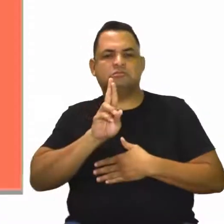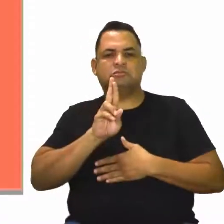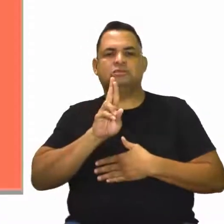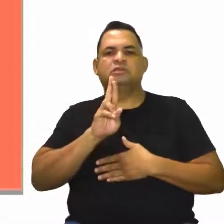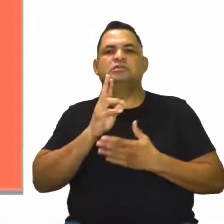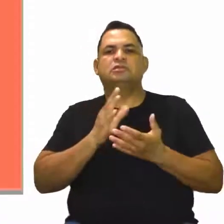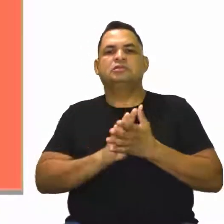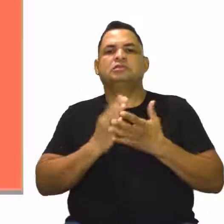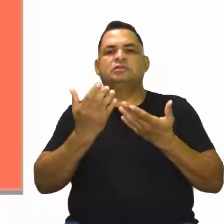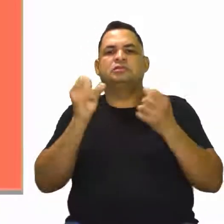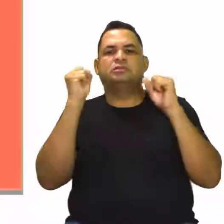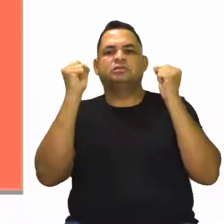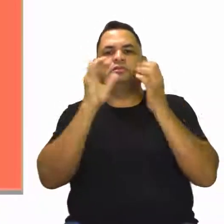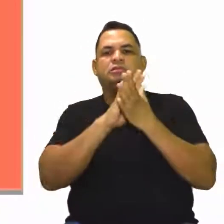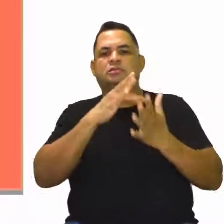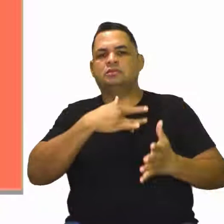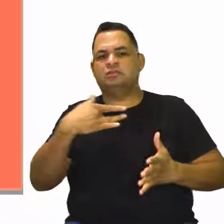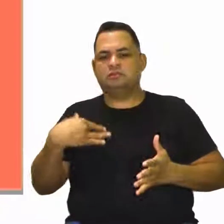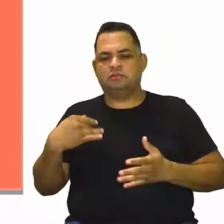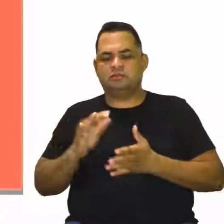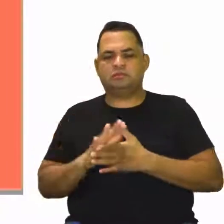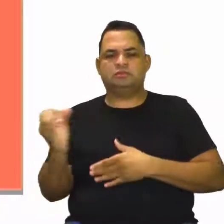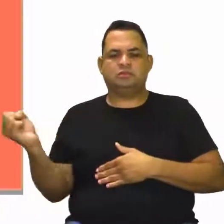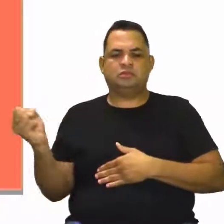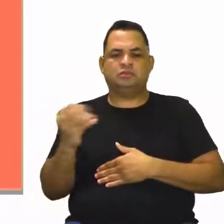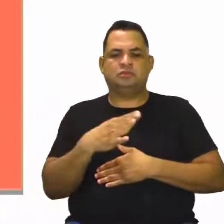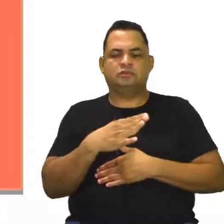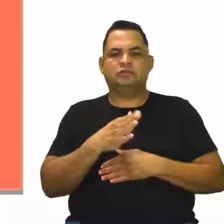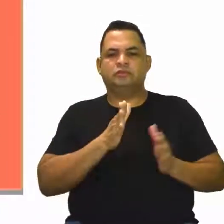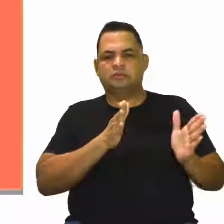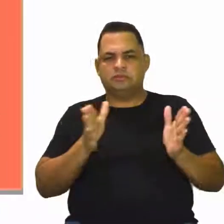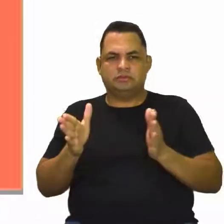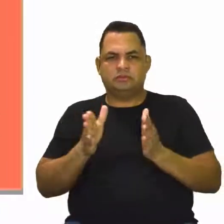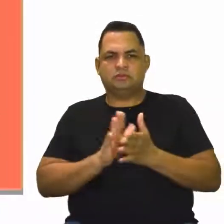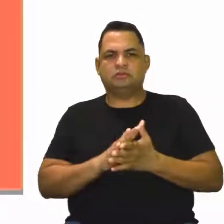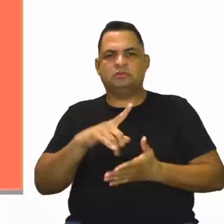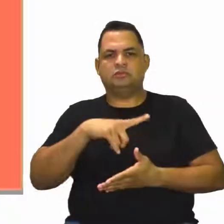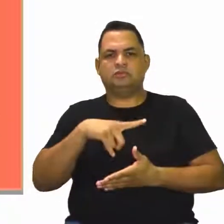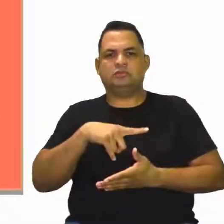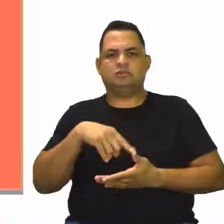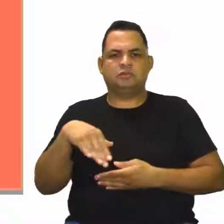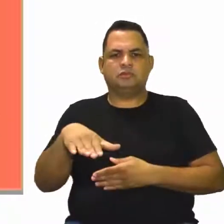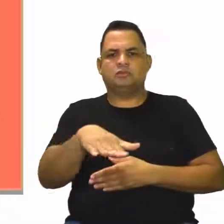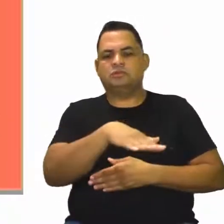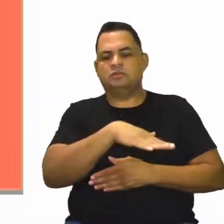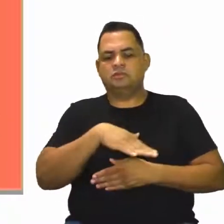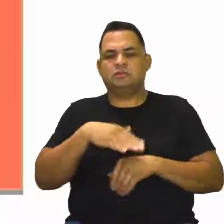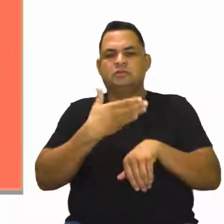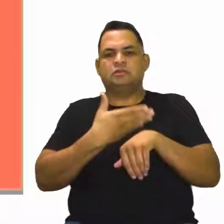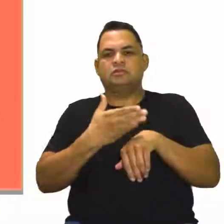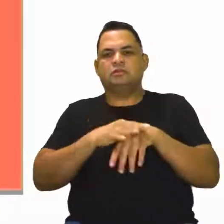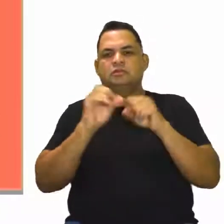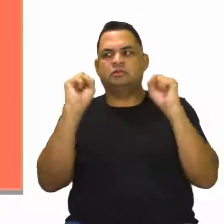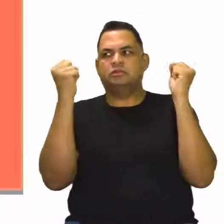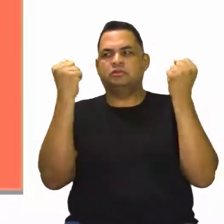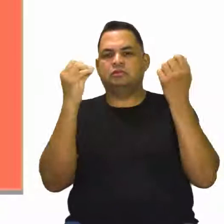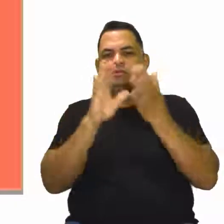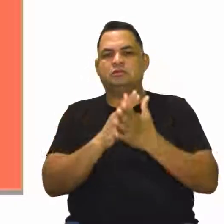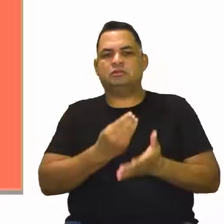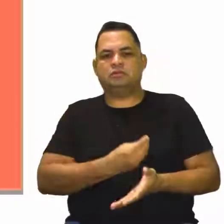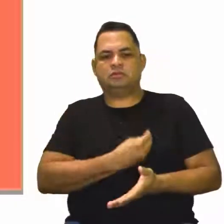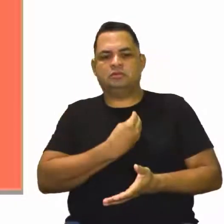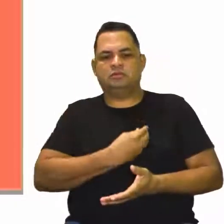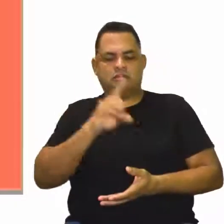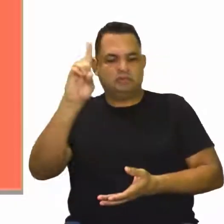problematizando a atividade física e a saúde na juventude, tá? Depois nós temos aqui as dimensões da prática da atividade física na